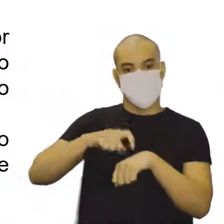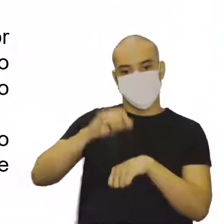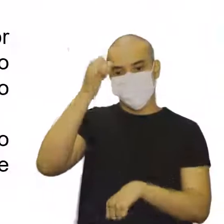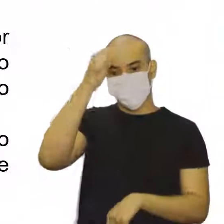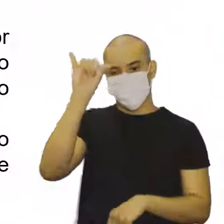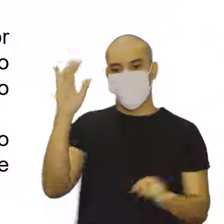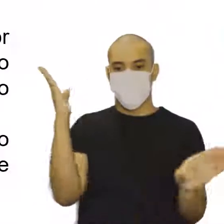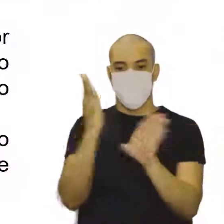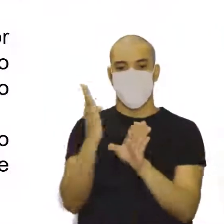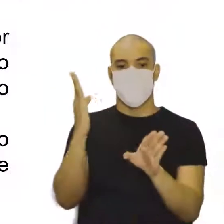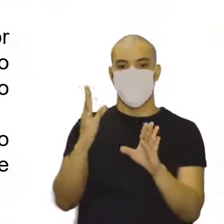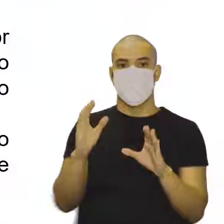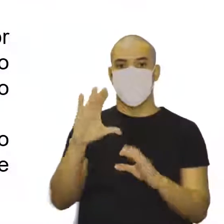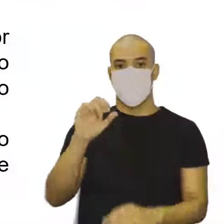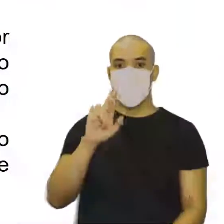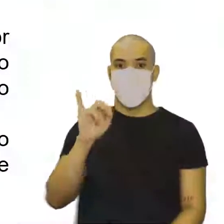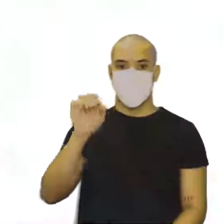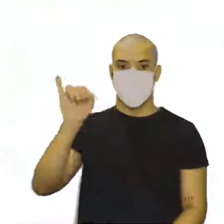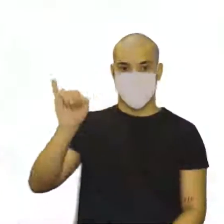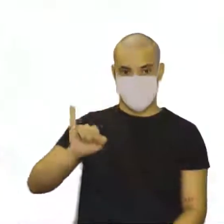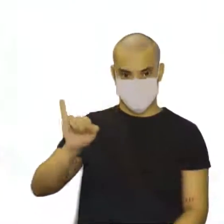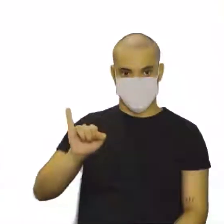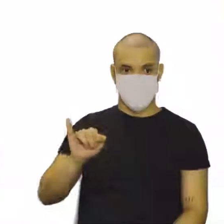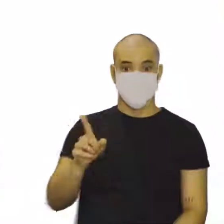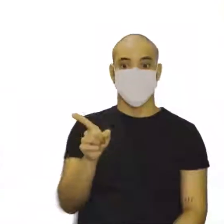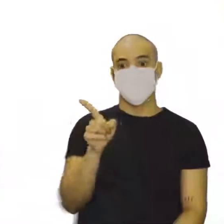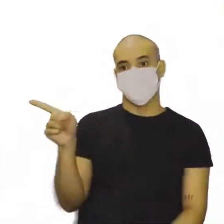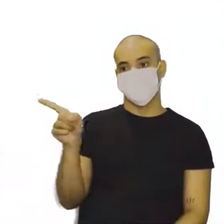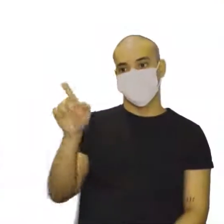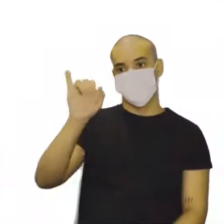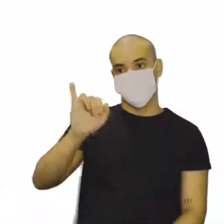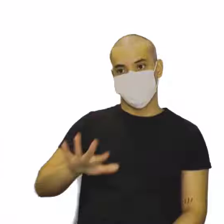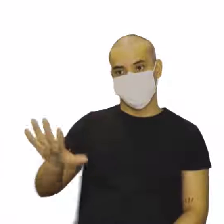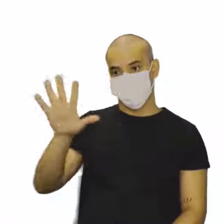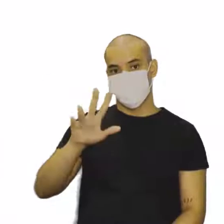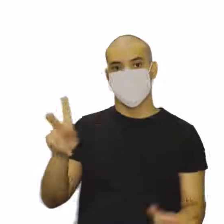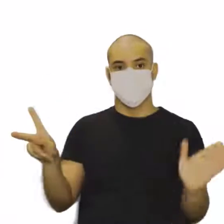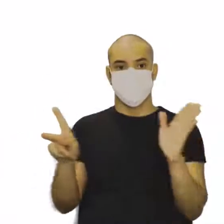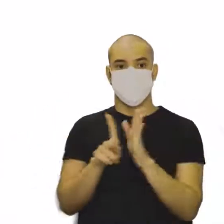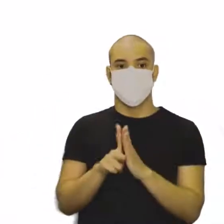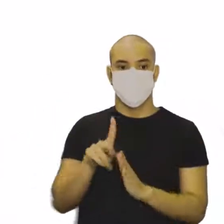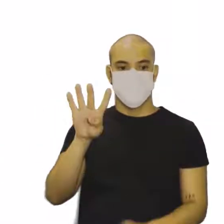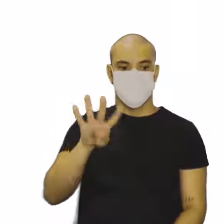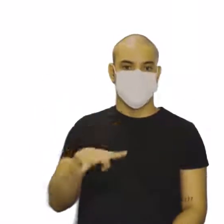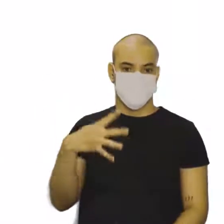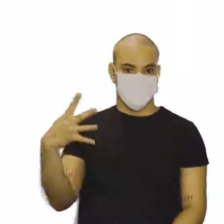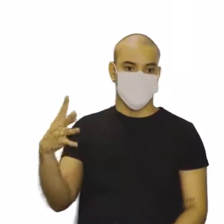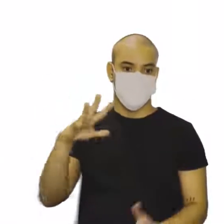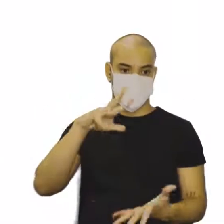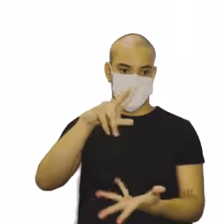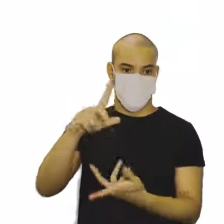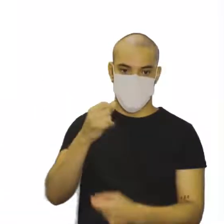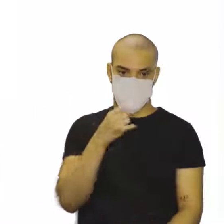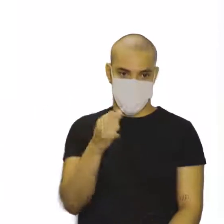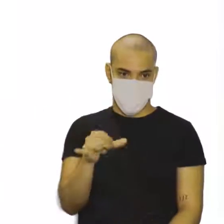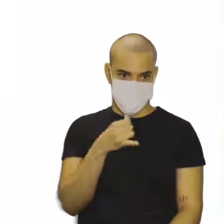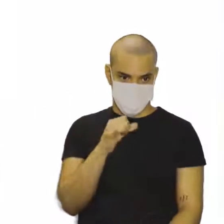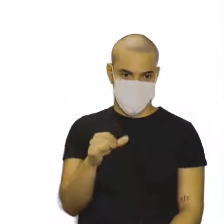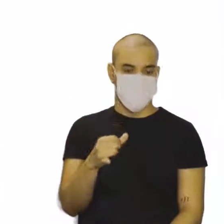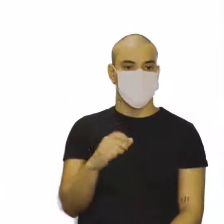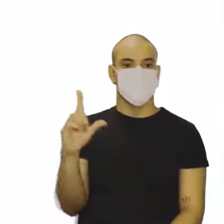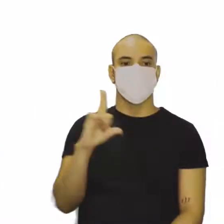interrupção em função da corrente. E aqui, uma figurinha do blog do Mundo da Elétrica, a gente